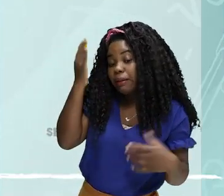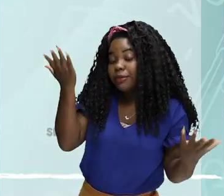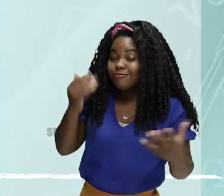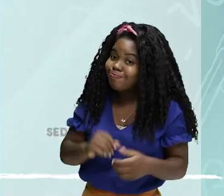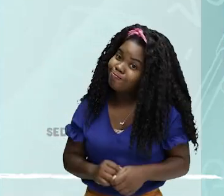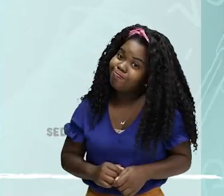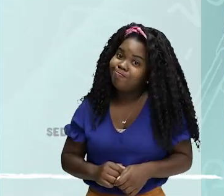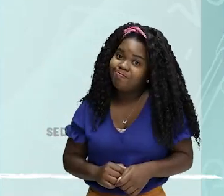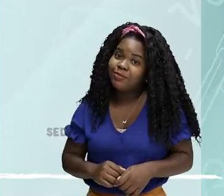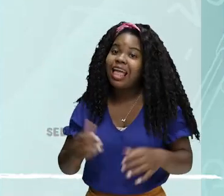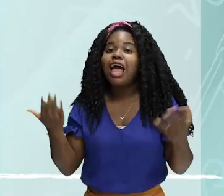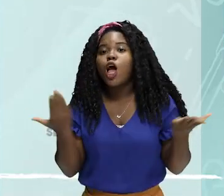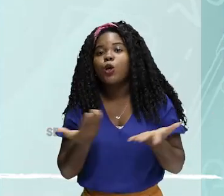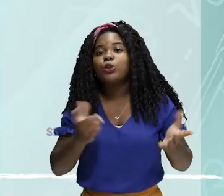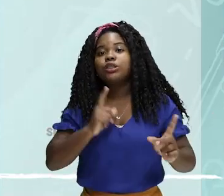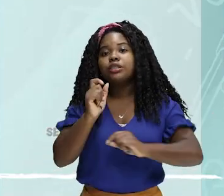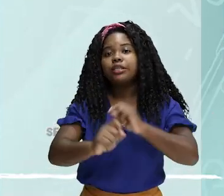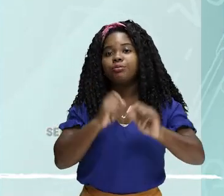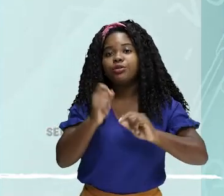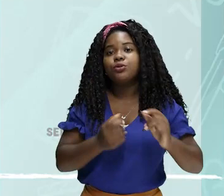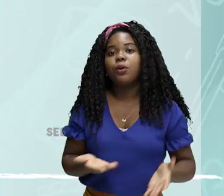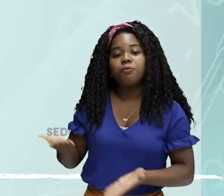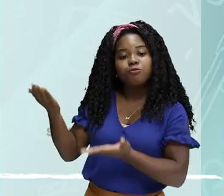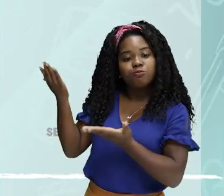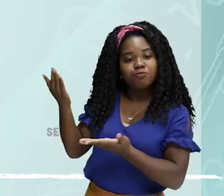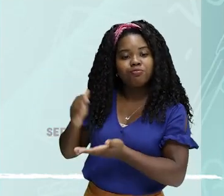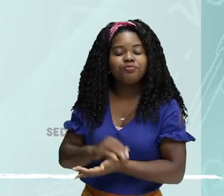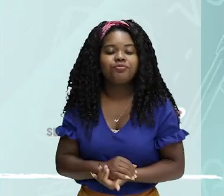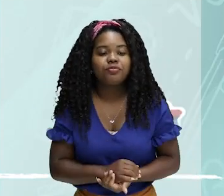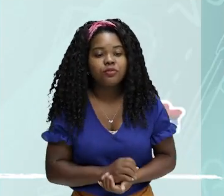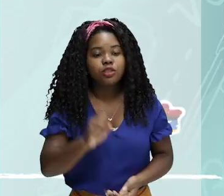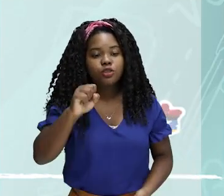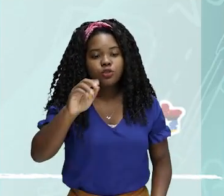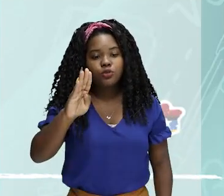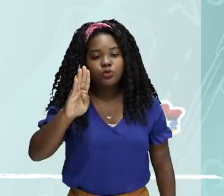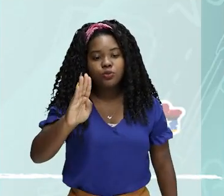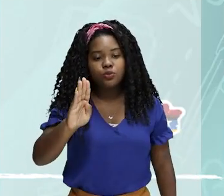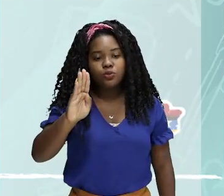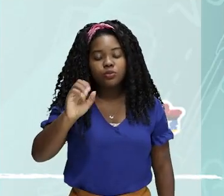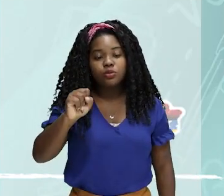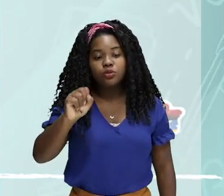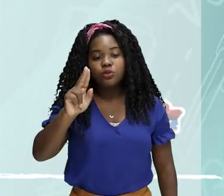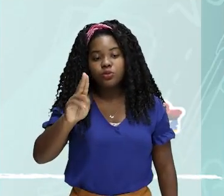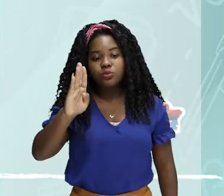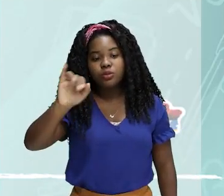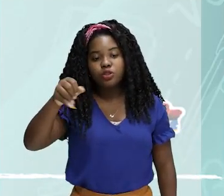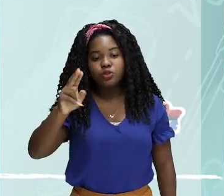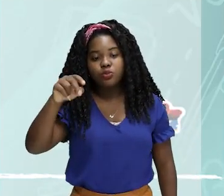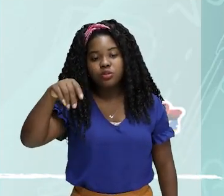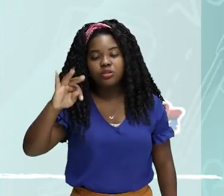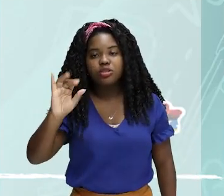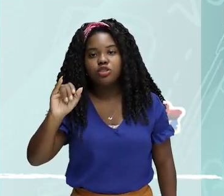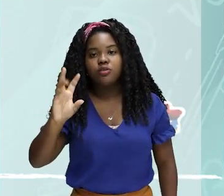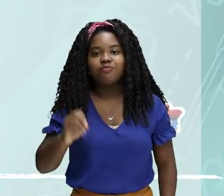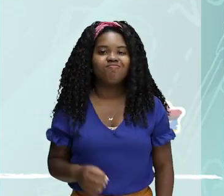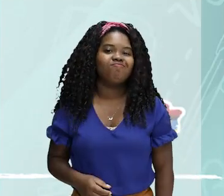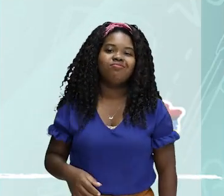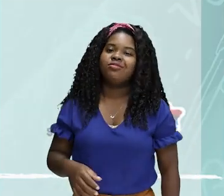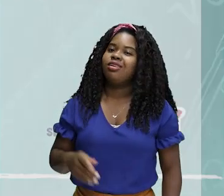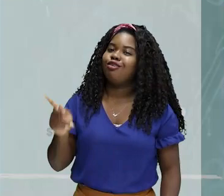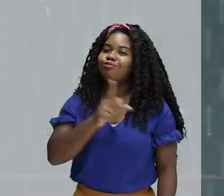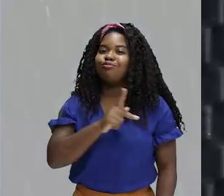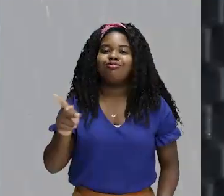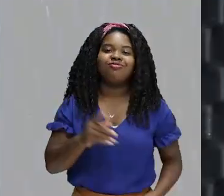expressar. Então, nós vamos falar do emprego do pretérito perfeito do subjuntivo. Eita, professor, isso é um nó na cabeça da